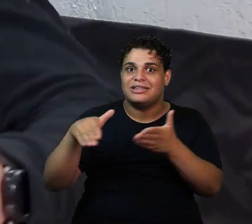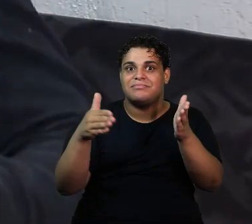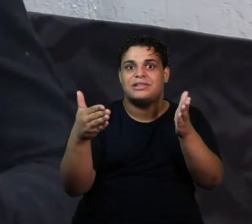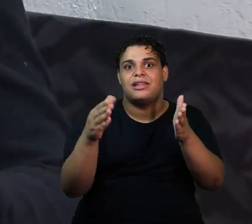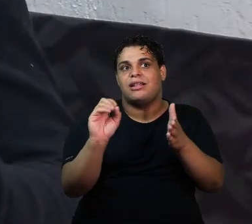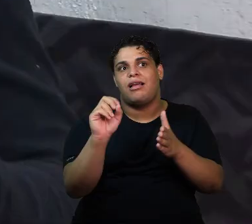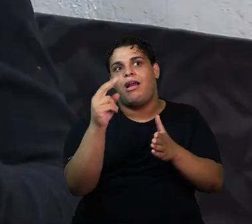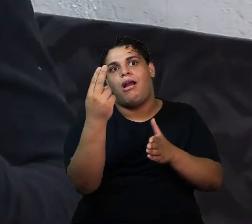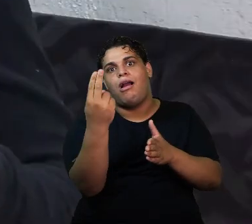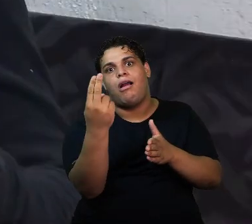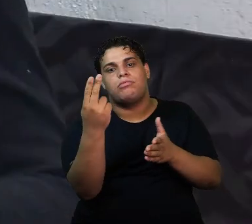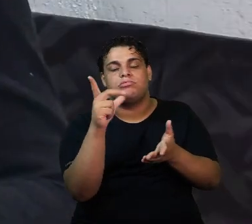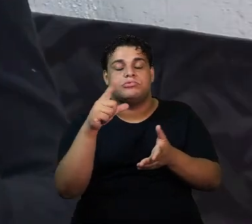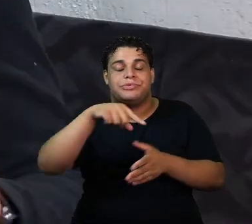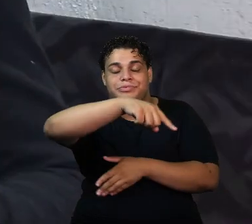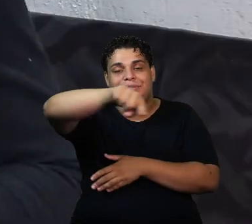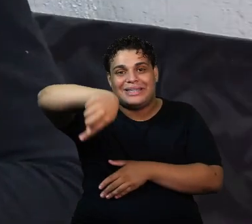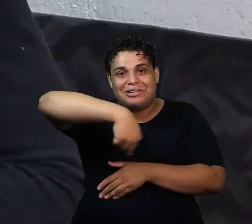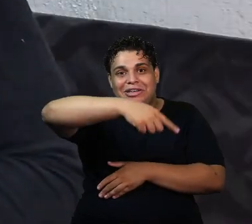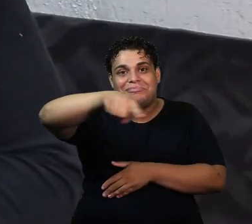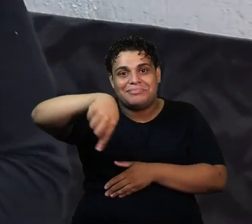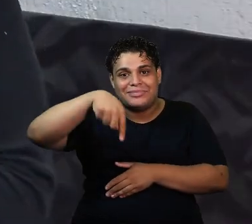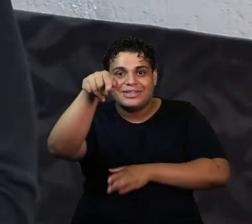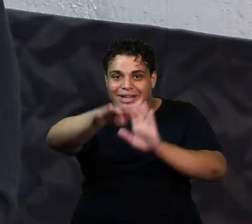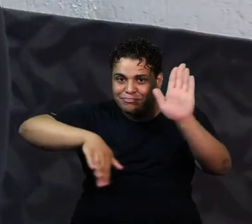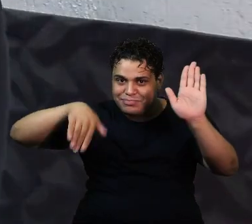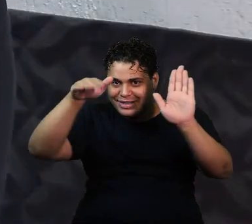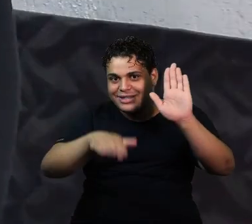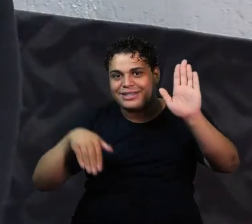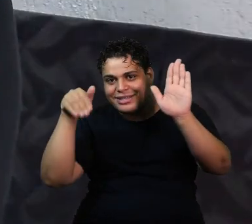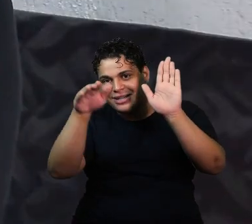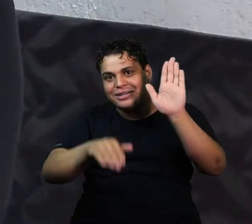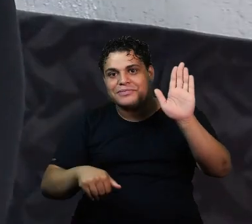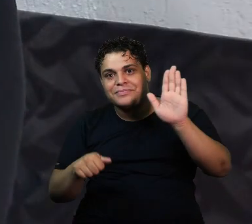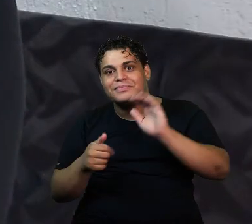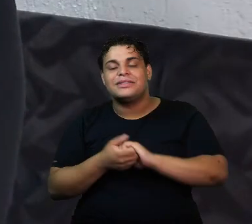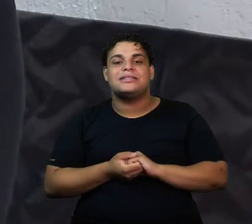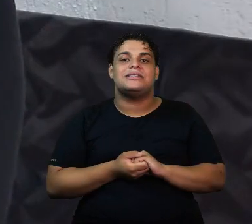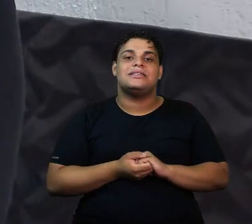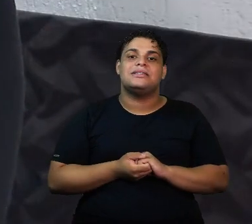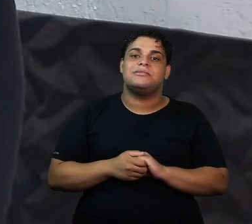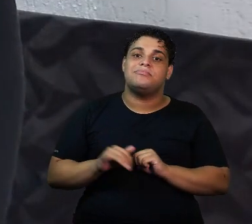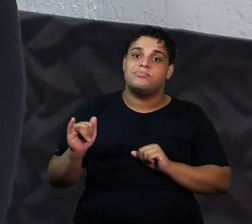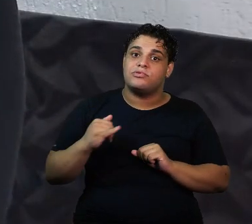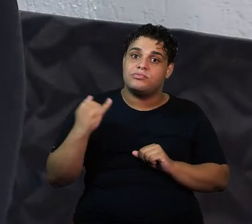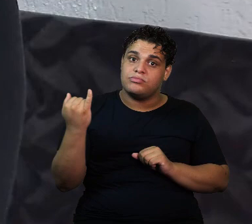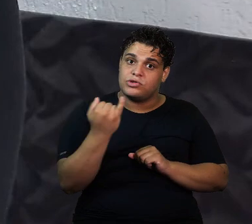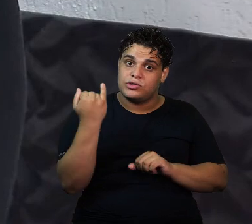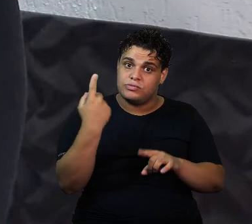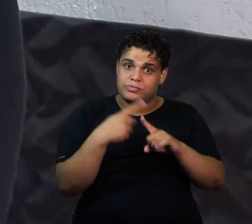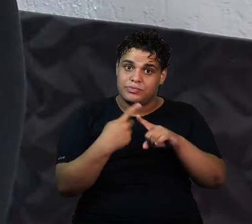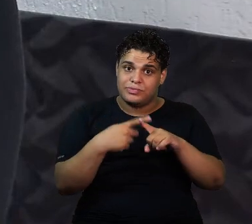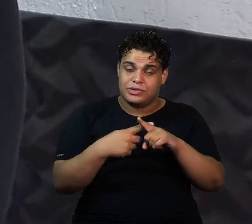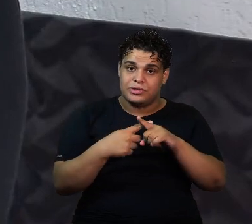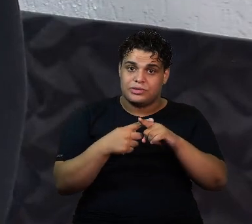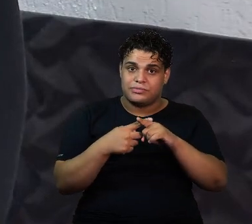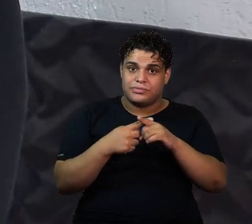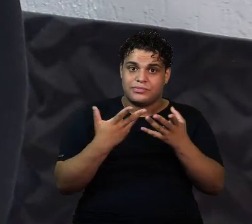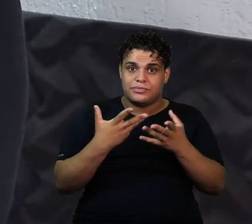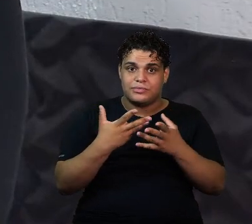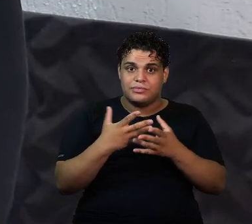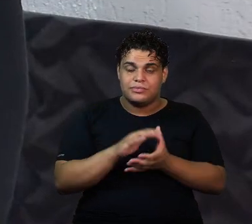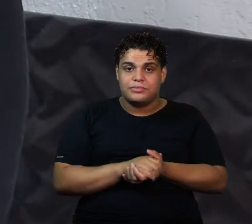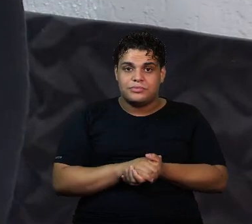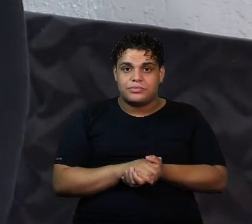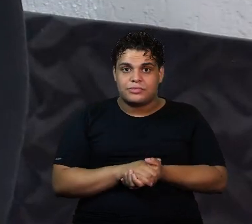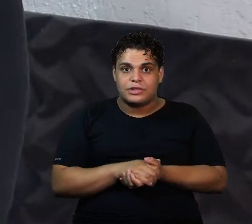dentro da piscina ou em volta, coisas nesse sentido fazem muita diferença, porque o afogamento é silencioso e é muito